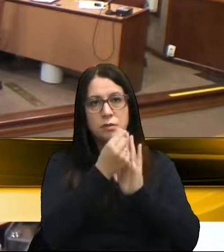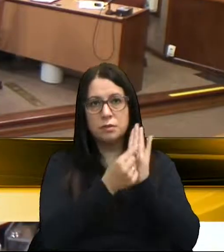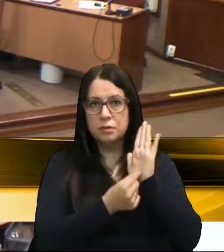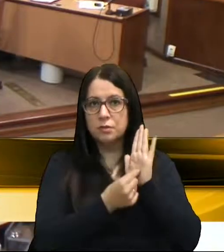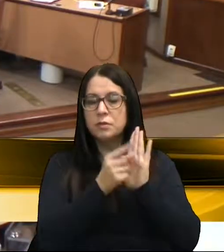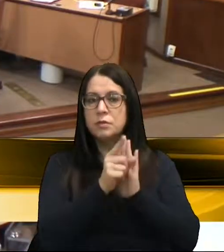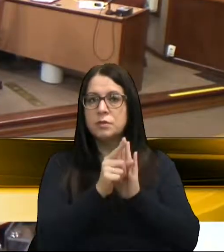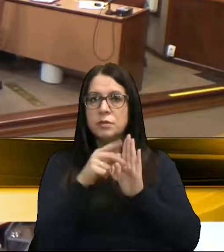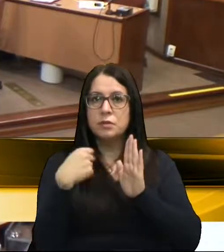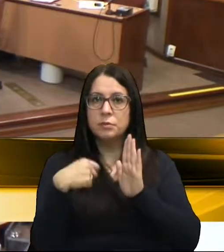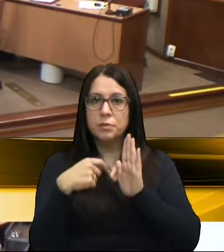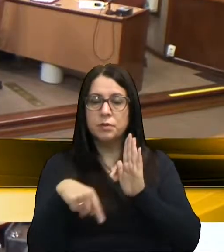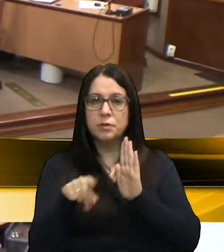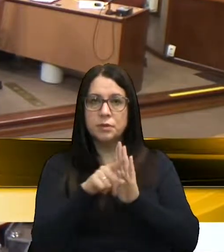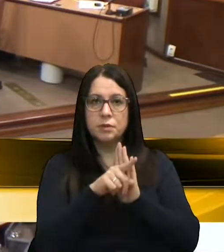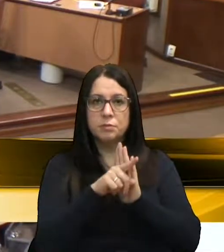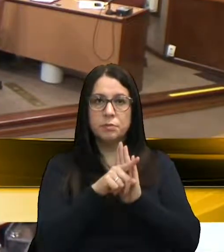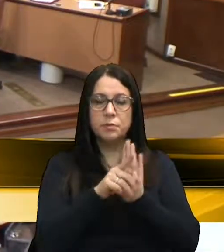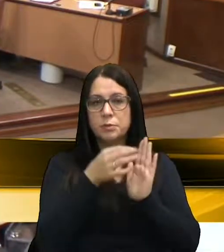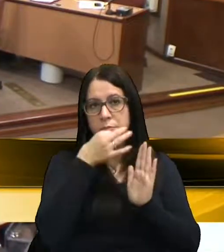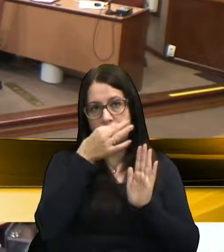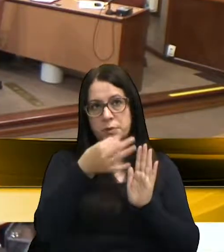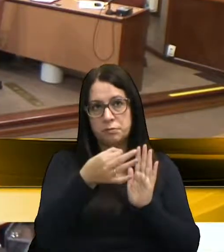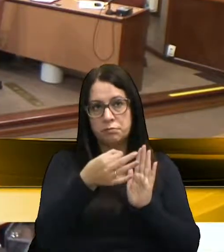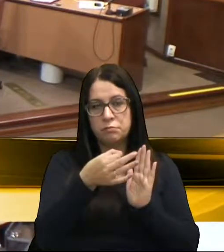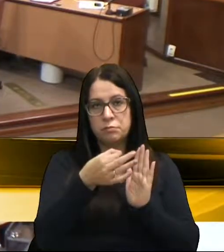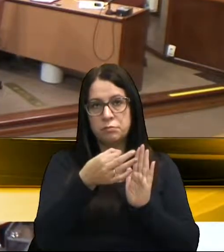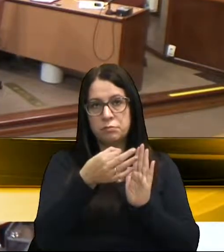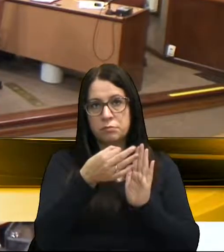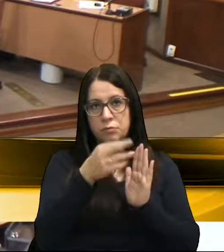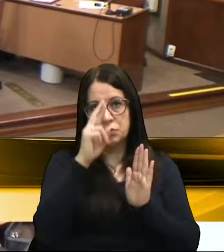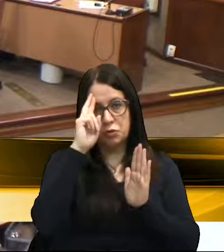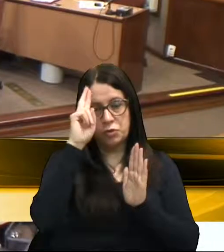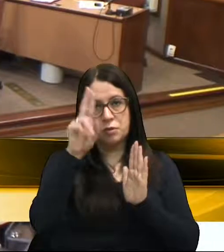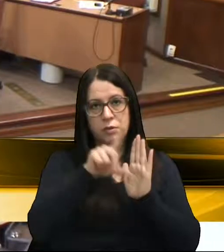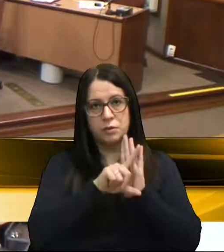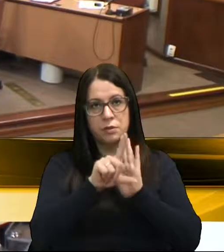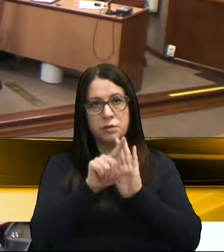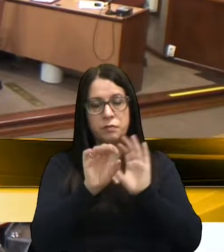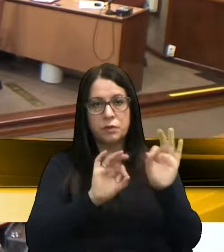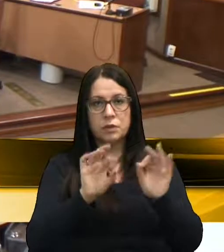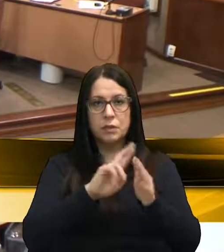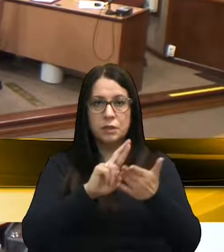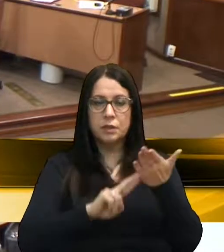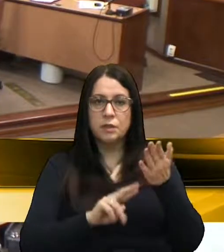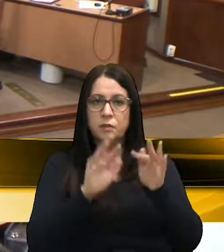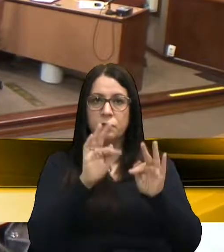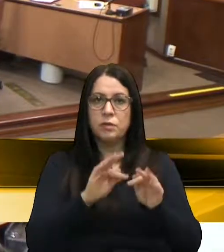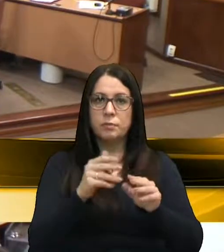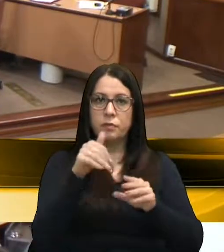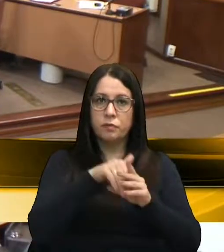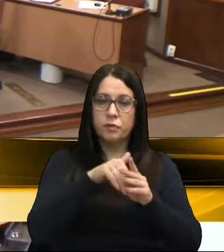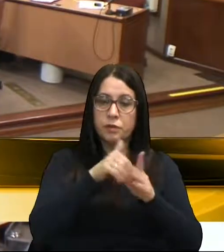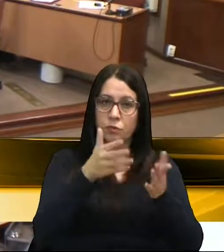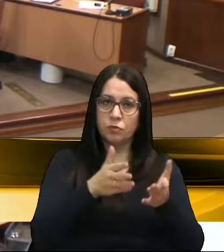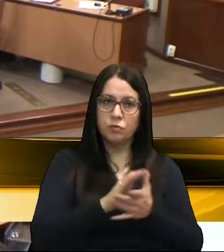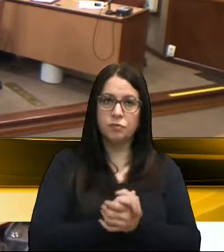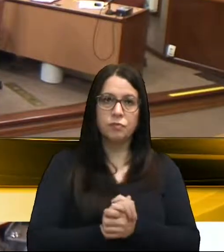precisamos, por sugestão da nossa direção legislativa, elaborar a redação final para a sua votação hoje